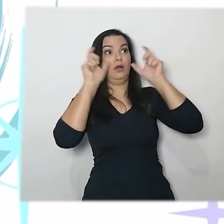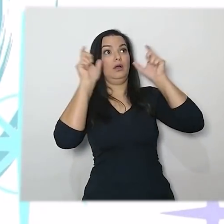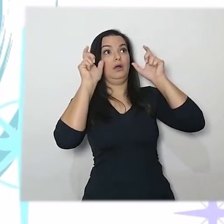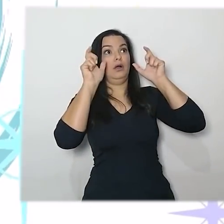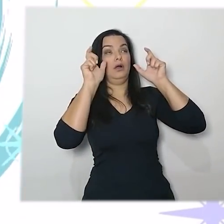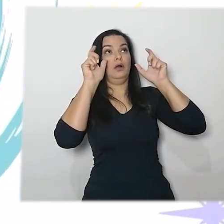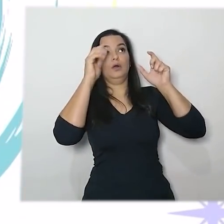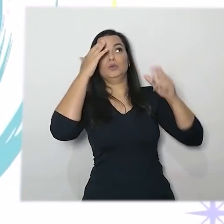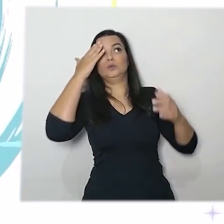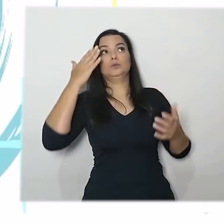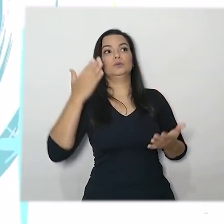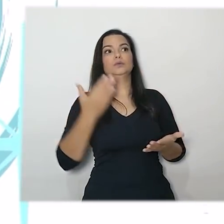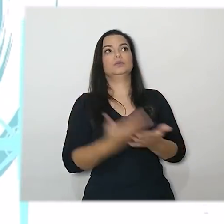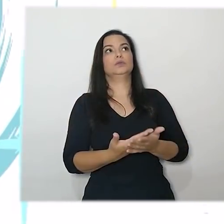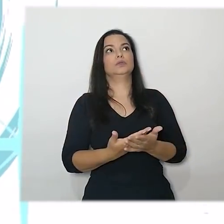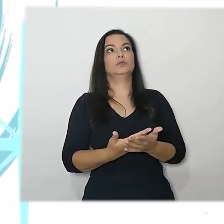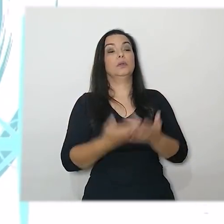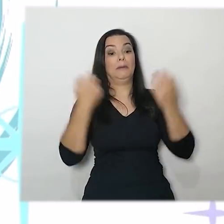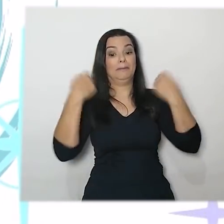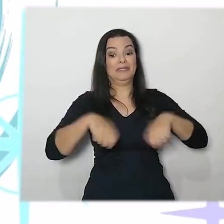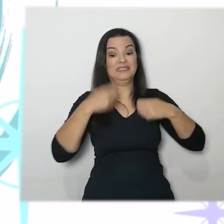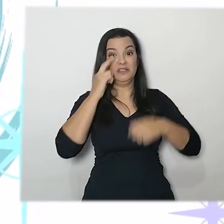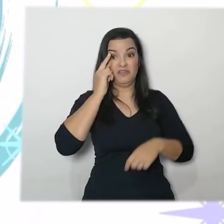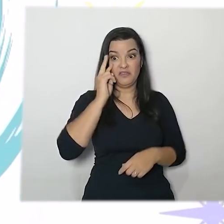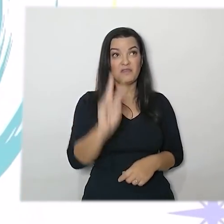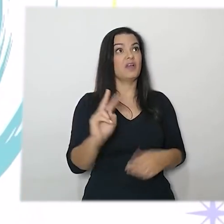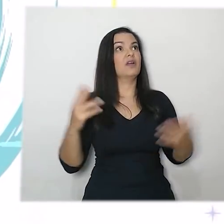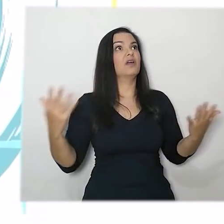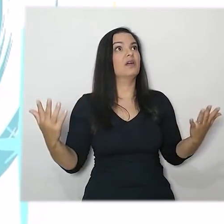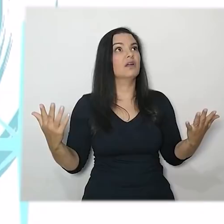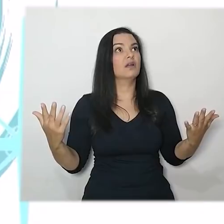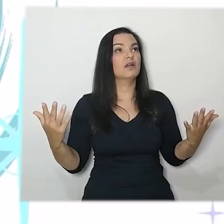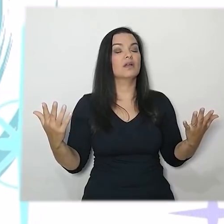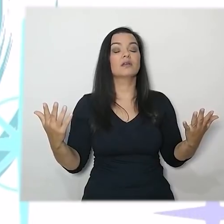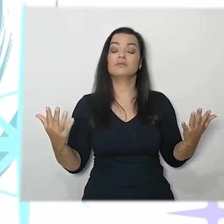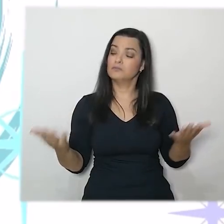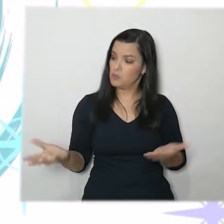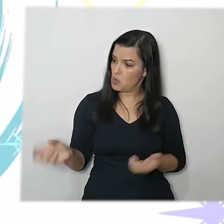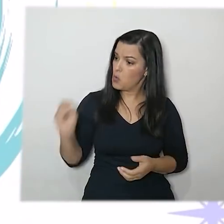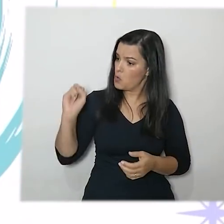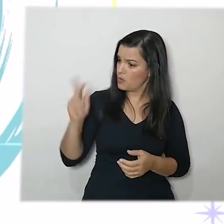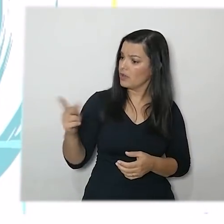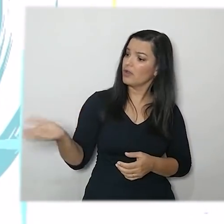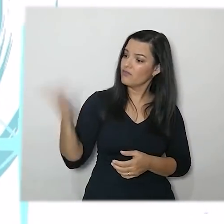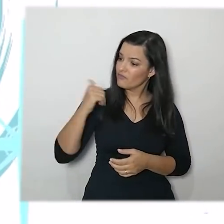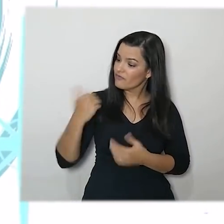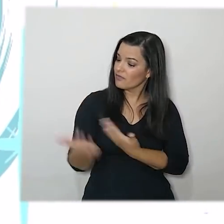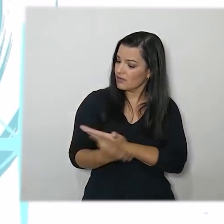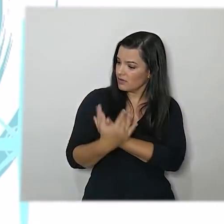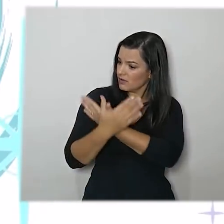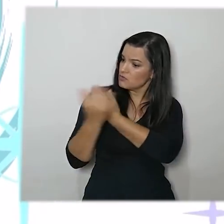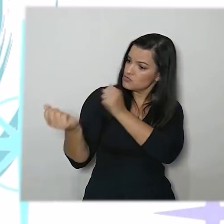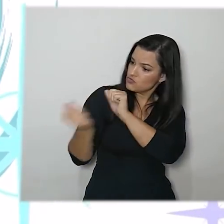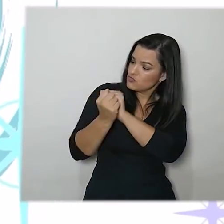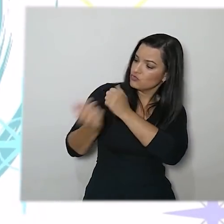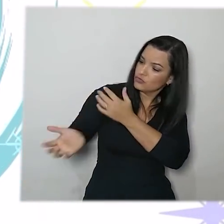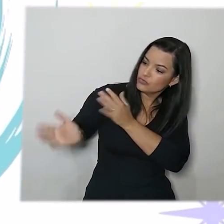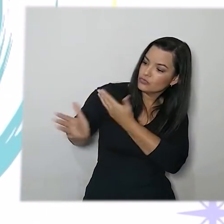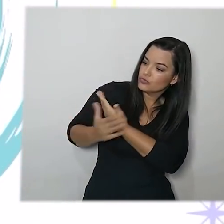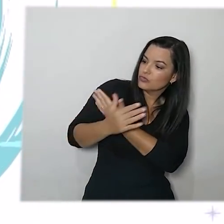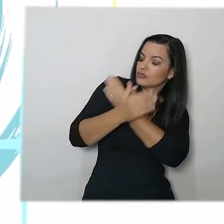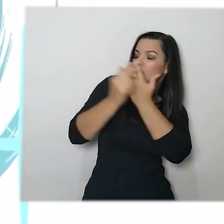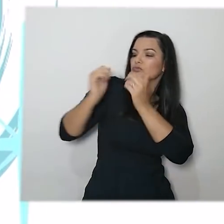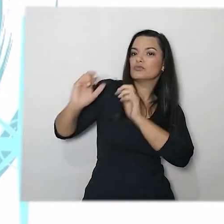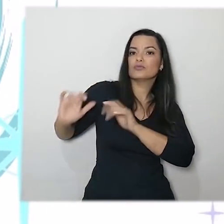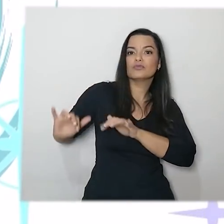é possível, só acredito vendo. E a borboleta falou: Venha ver, isso